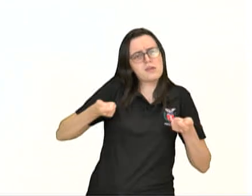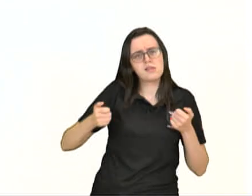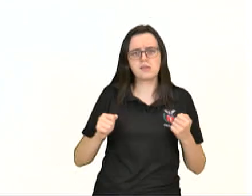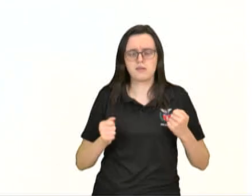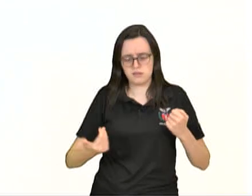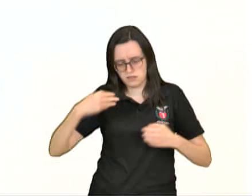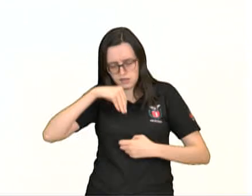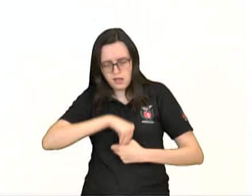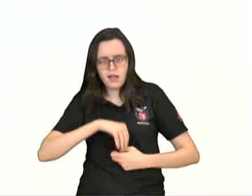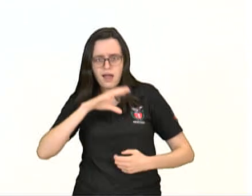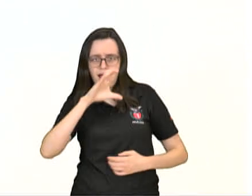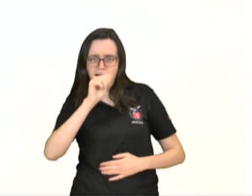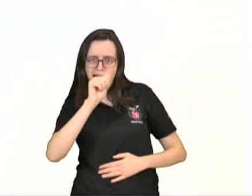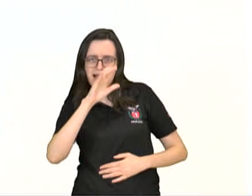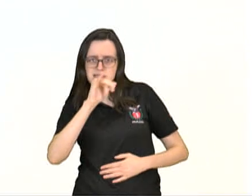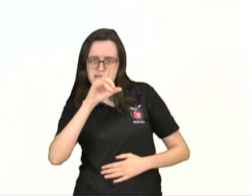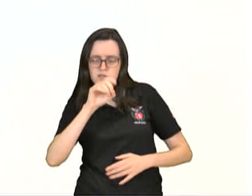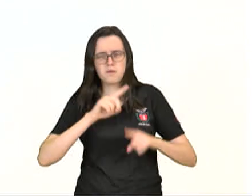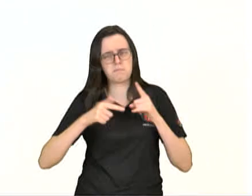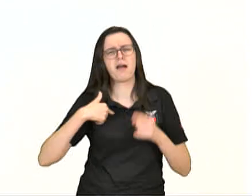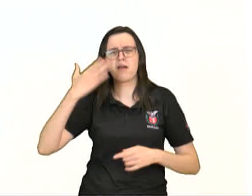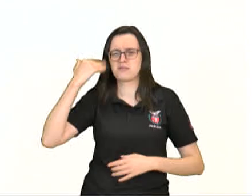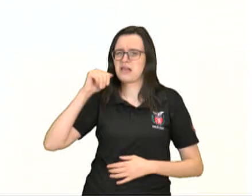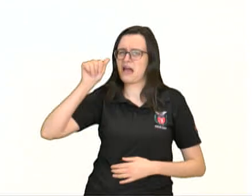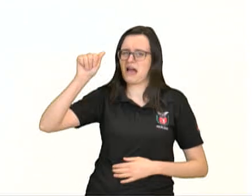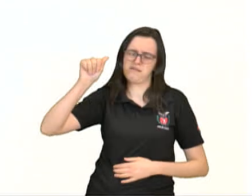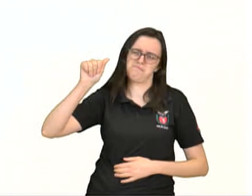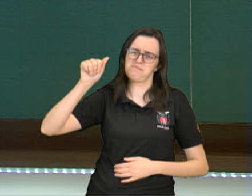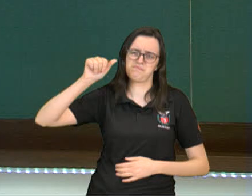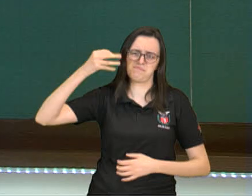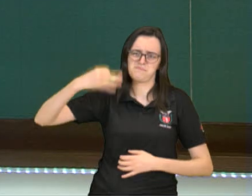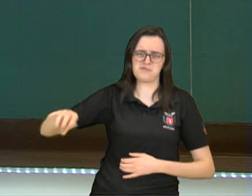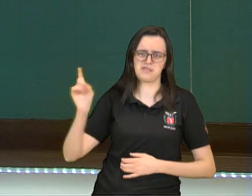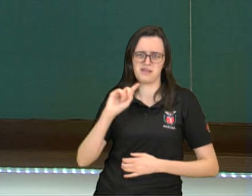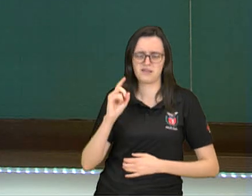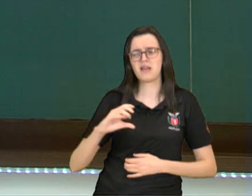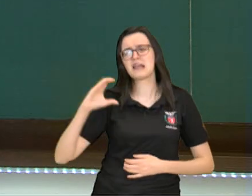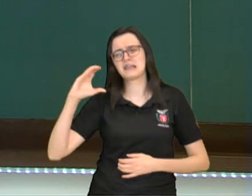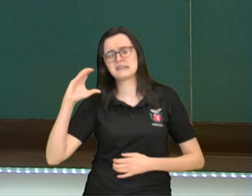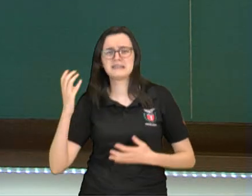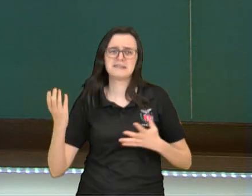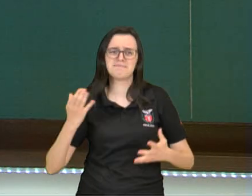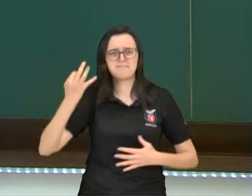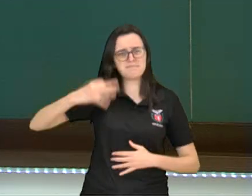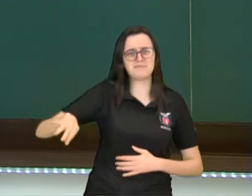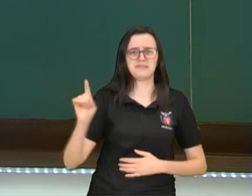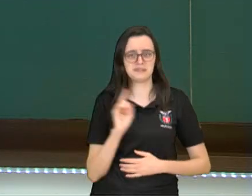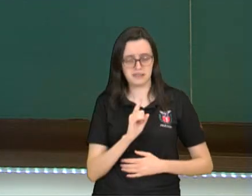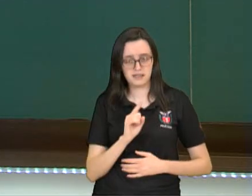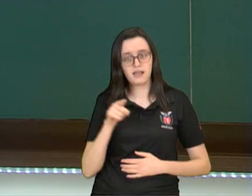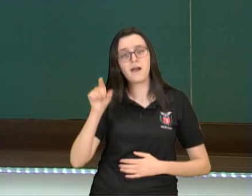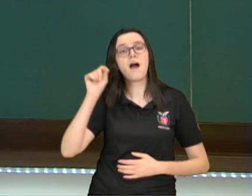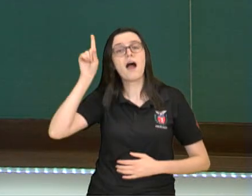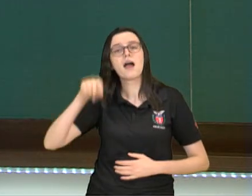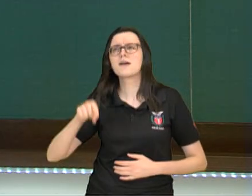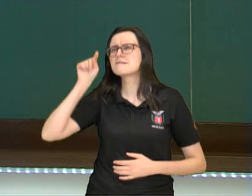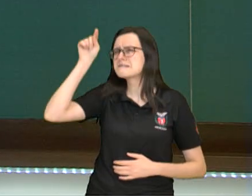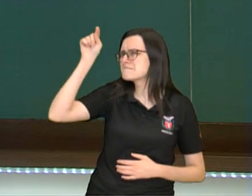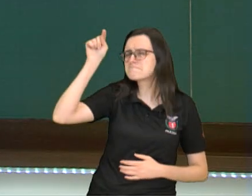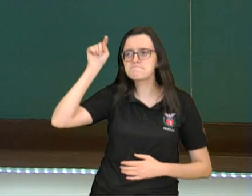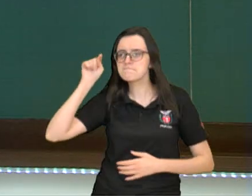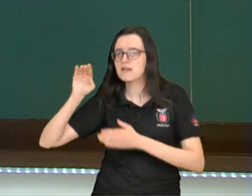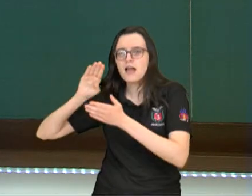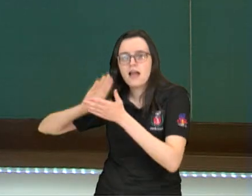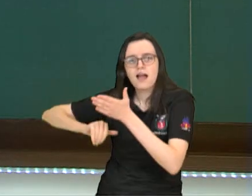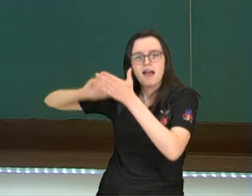nível de acidez, mas eu sei que a letra A não é verdade e a letra C também não é. Isso se chama responder uma questão